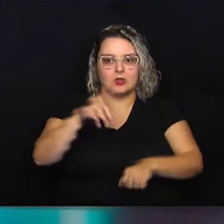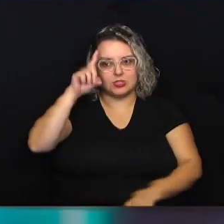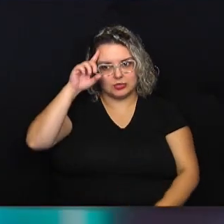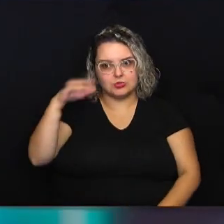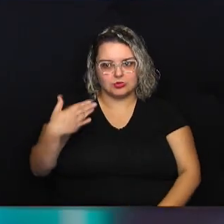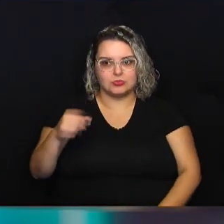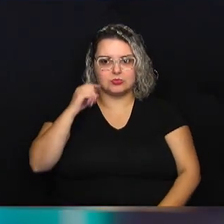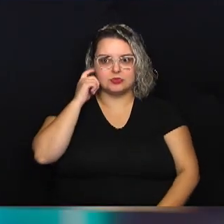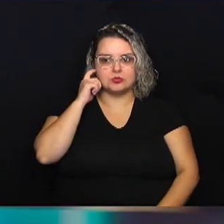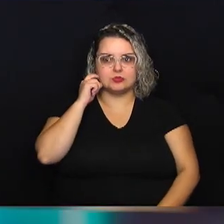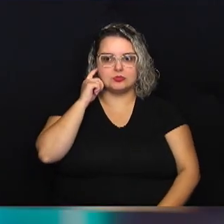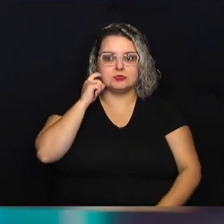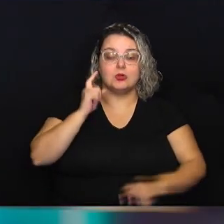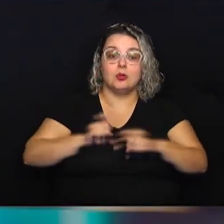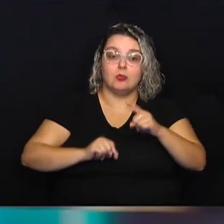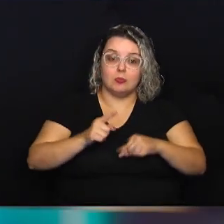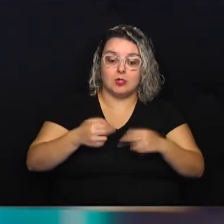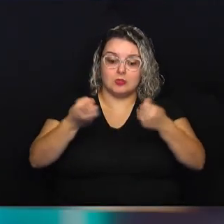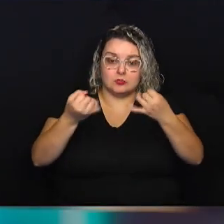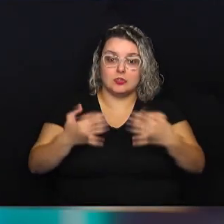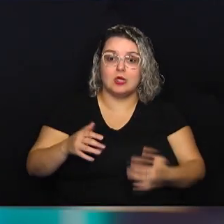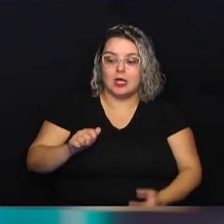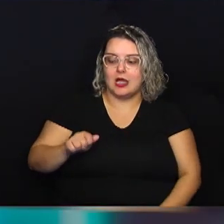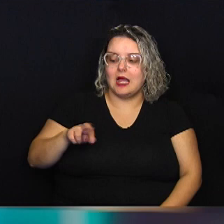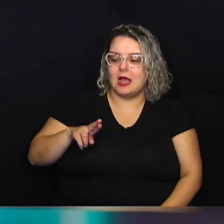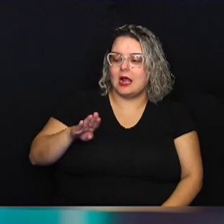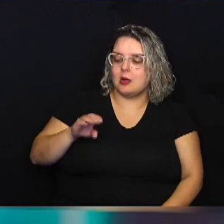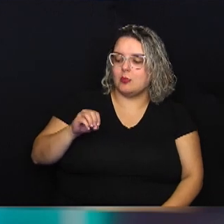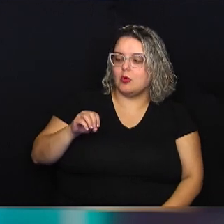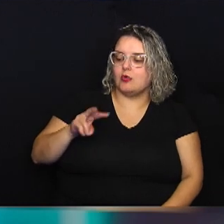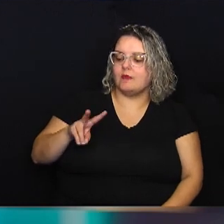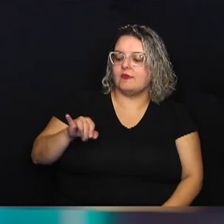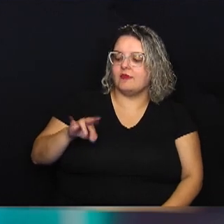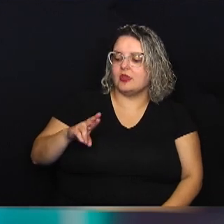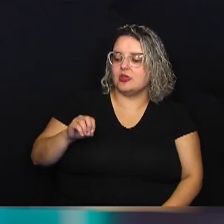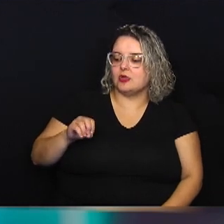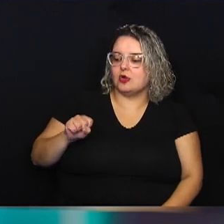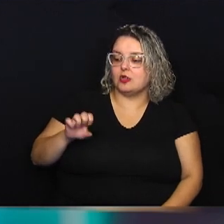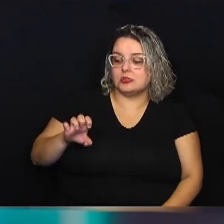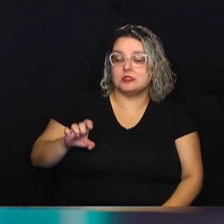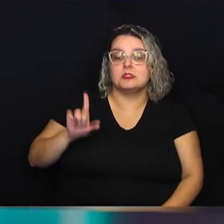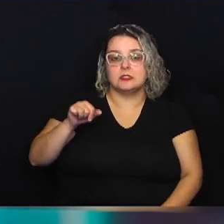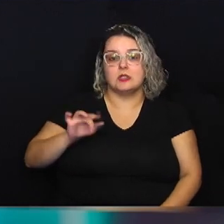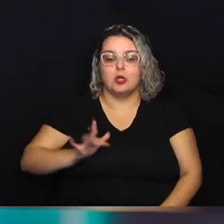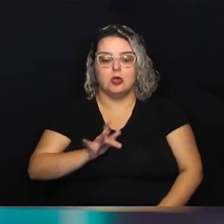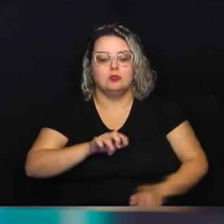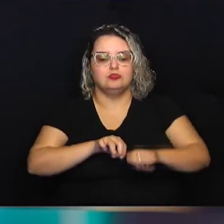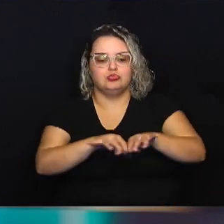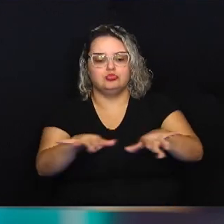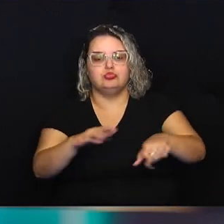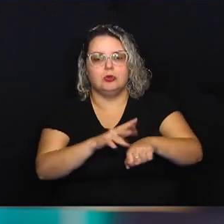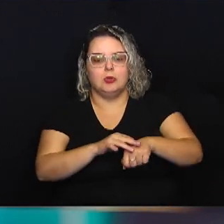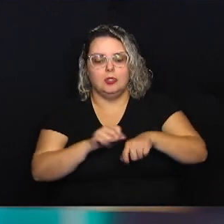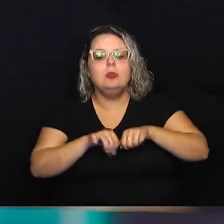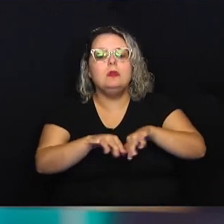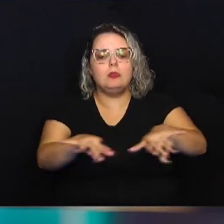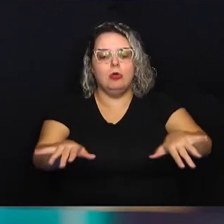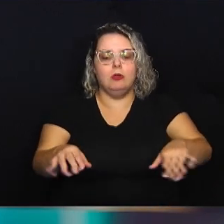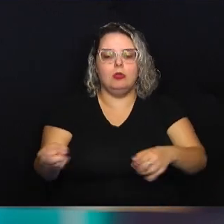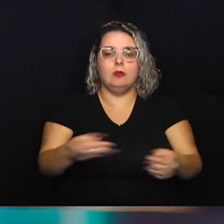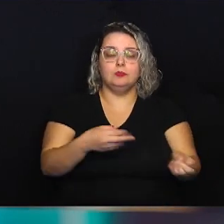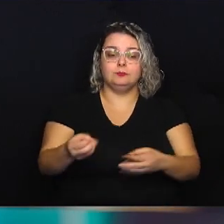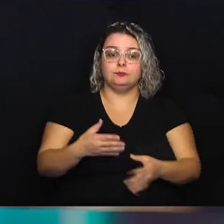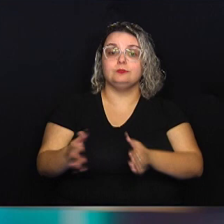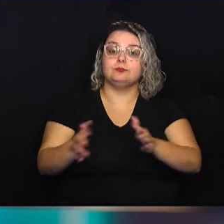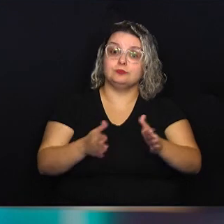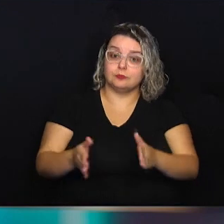material explicativo sobre as arboviroses, doenças que são transmitidas por mosquitos, e a atualização da